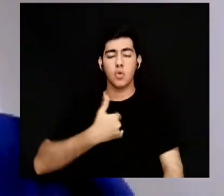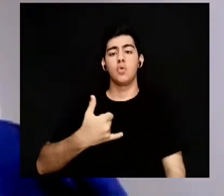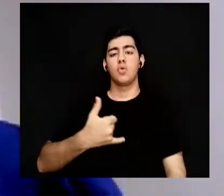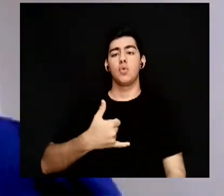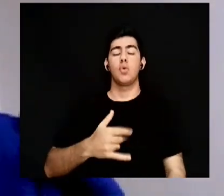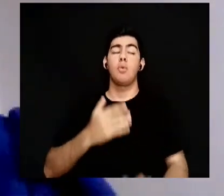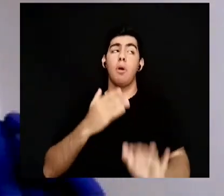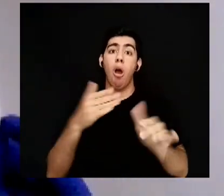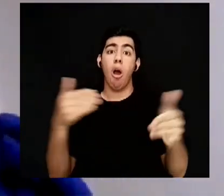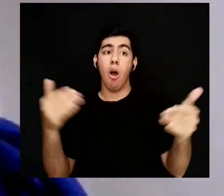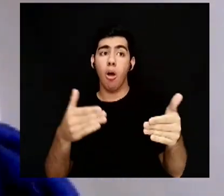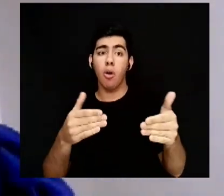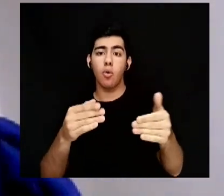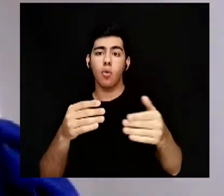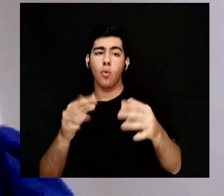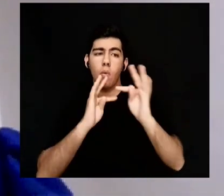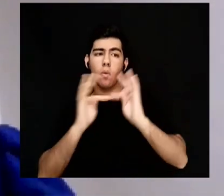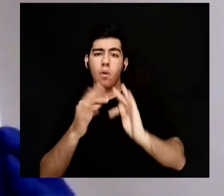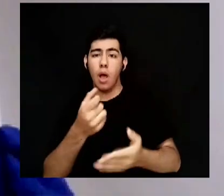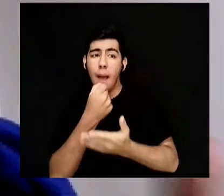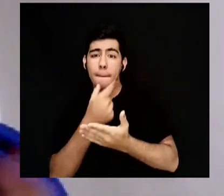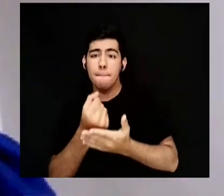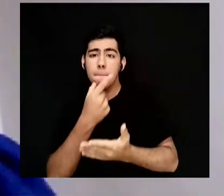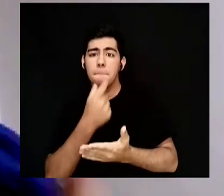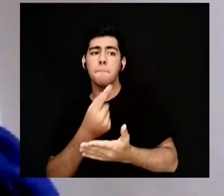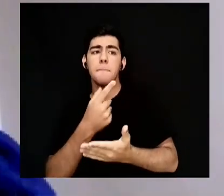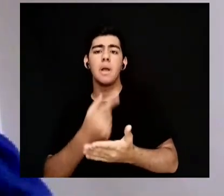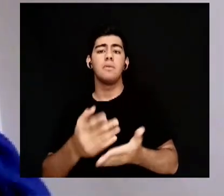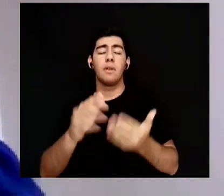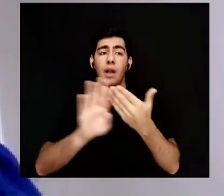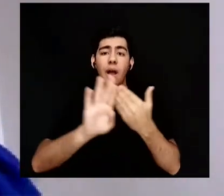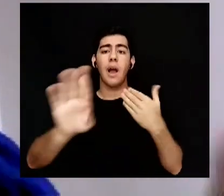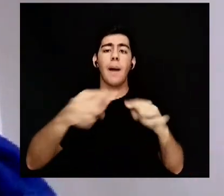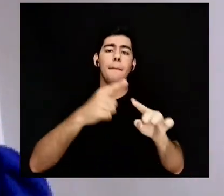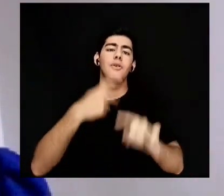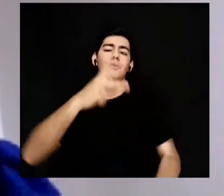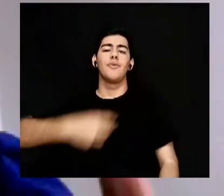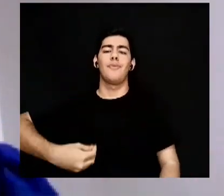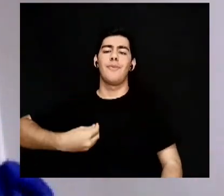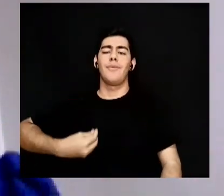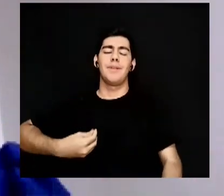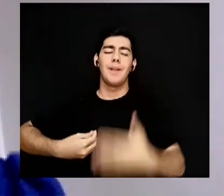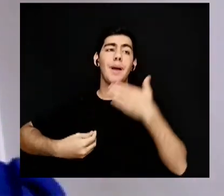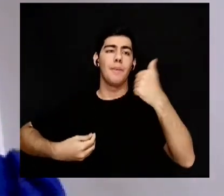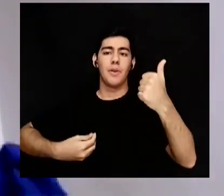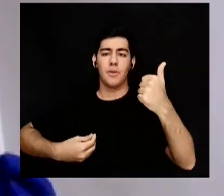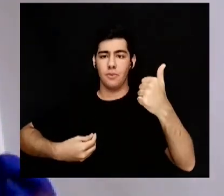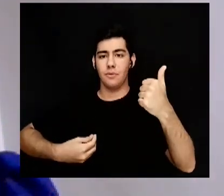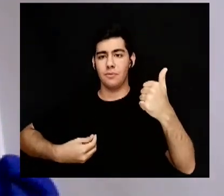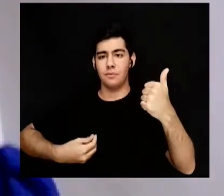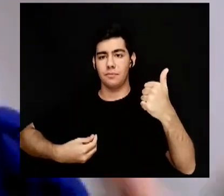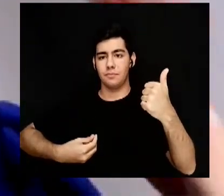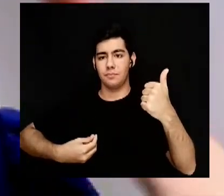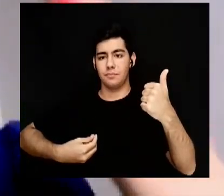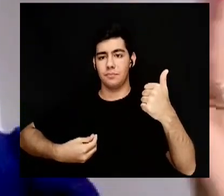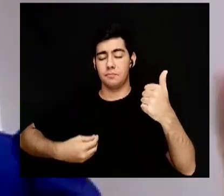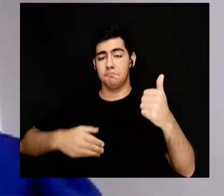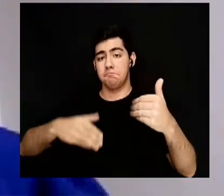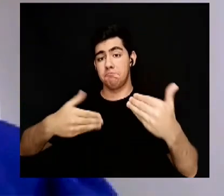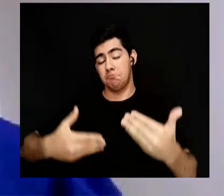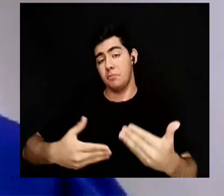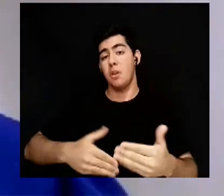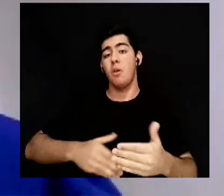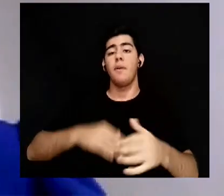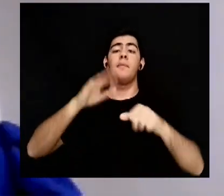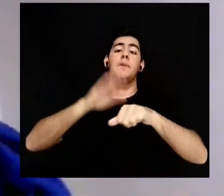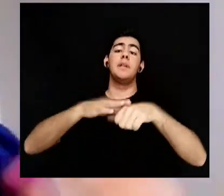medicamentoso, porque você melhorou muito seu estilo de vida. O tratamento dela vai ser o estilo de vida, né, atividade física, o ideal,